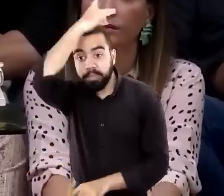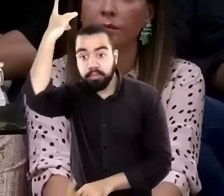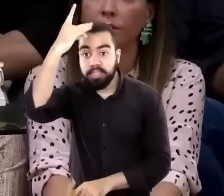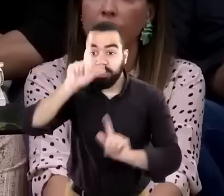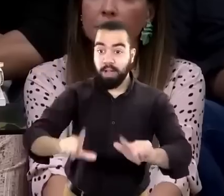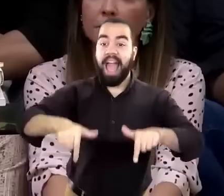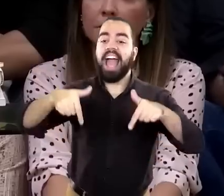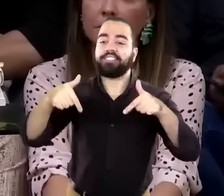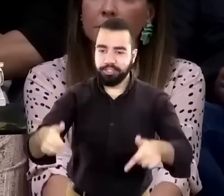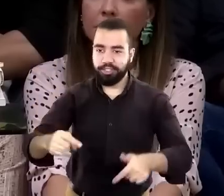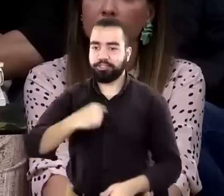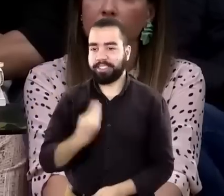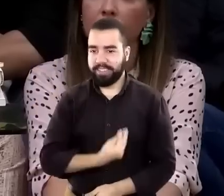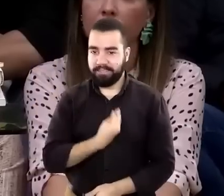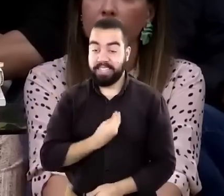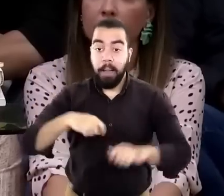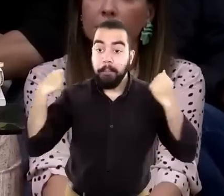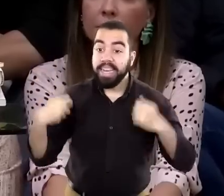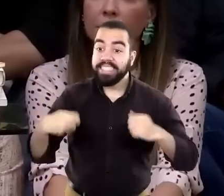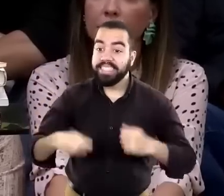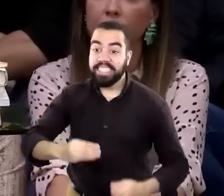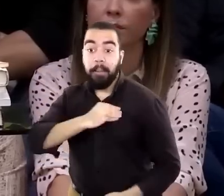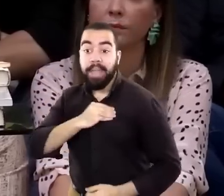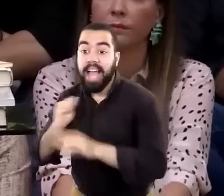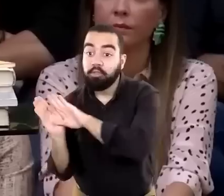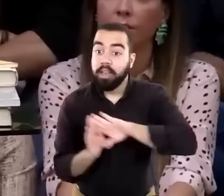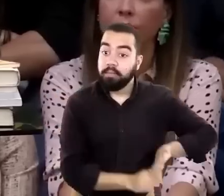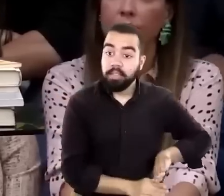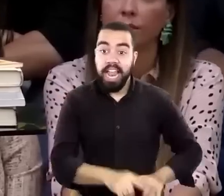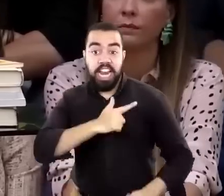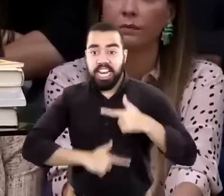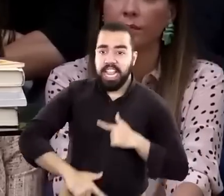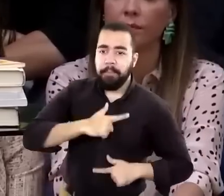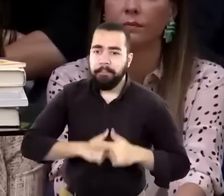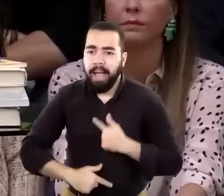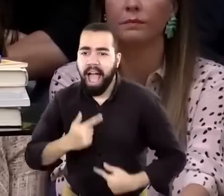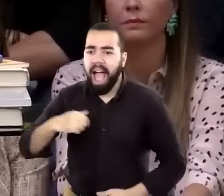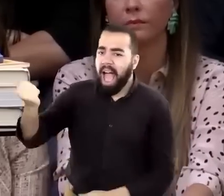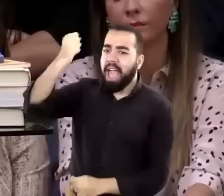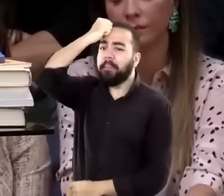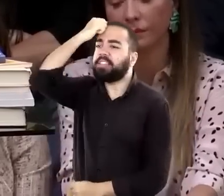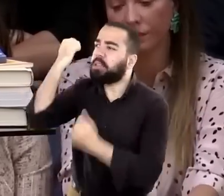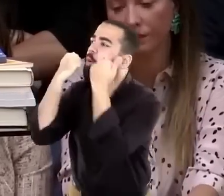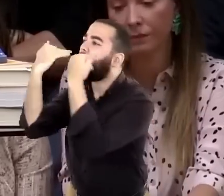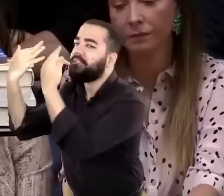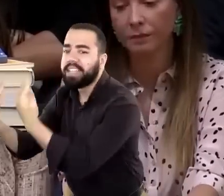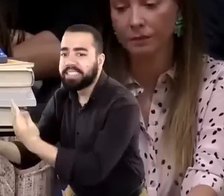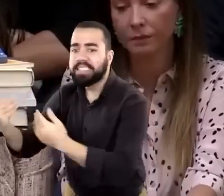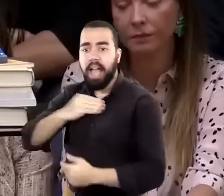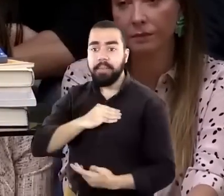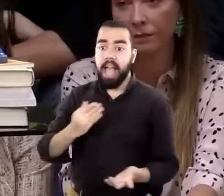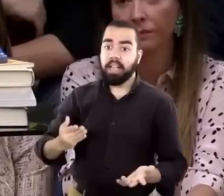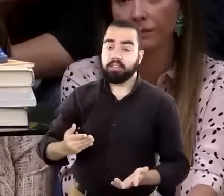confissão de pecado, arrependimento de pecado, abandono de pecado. É preciso limpar o pavio, limpar o pavio, limpar o pavio, limpar o